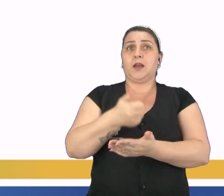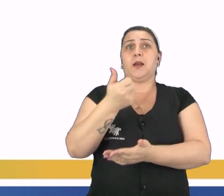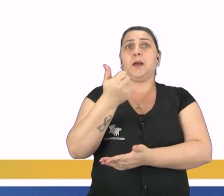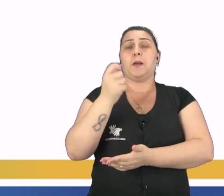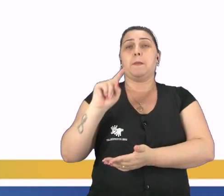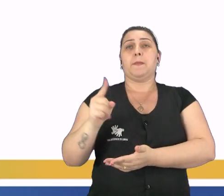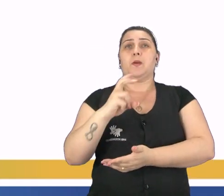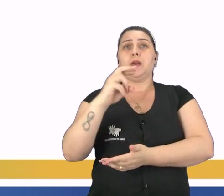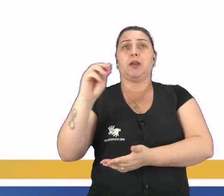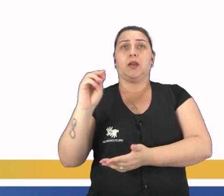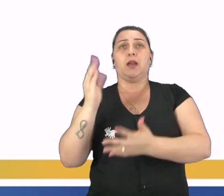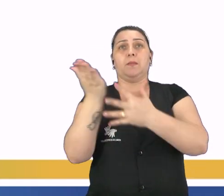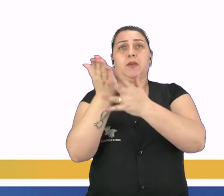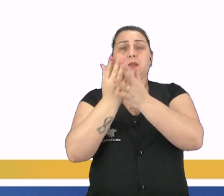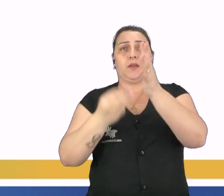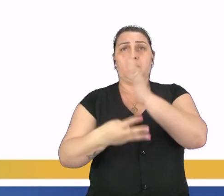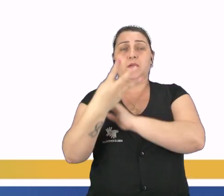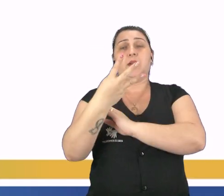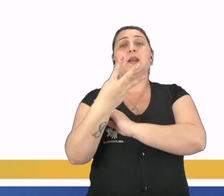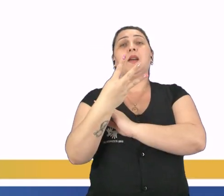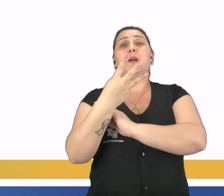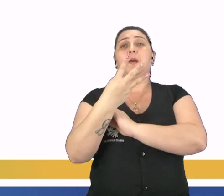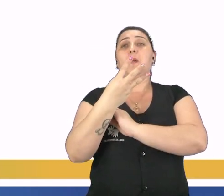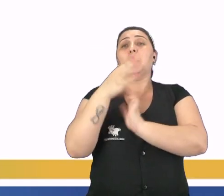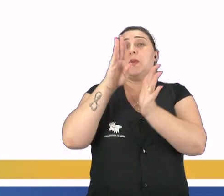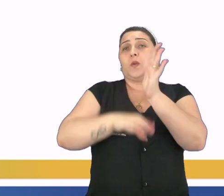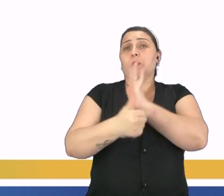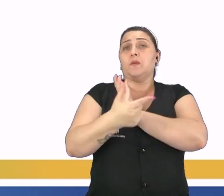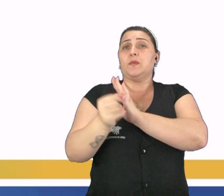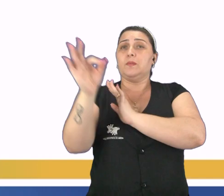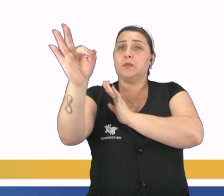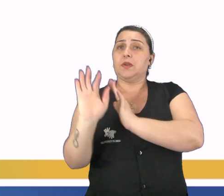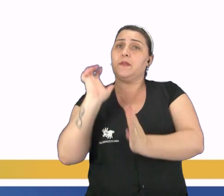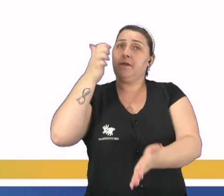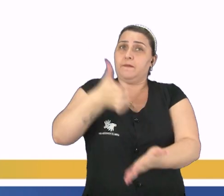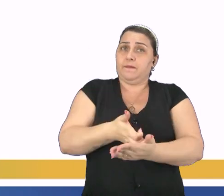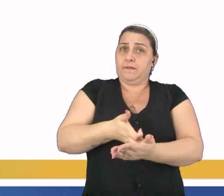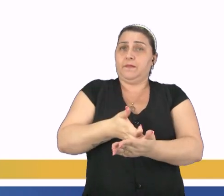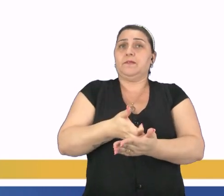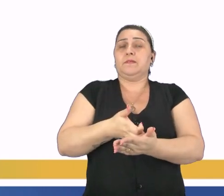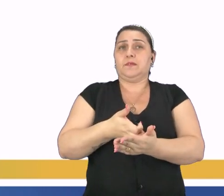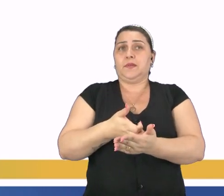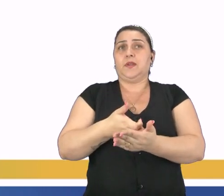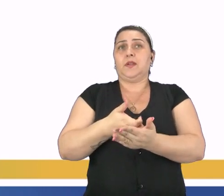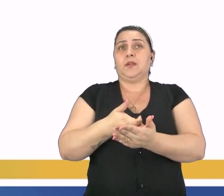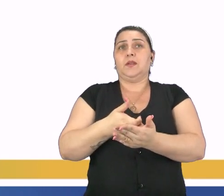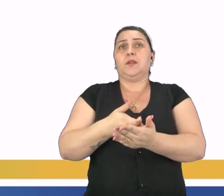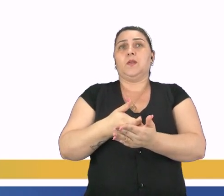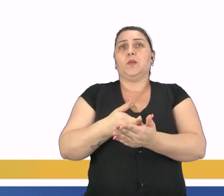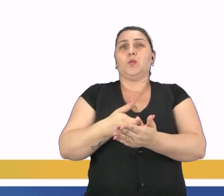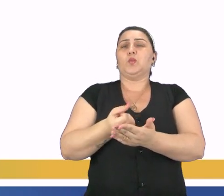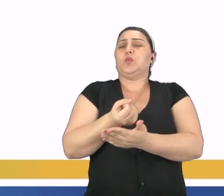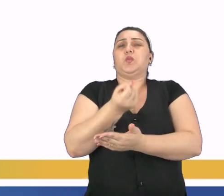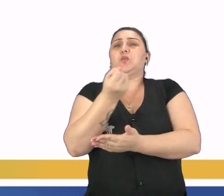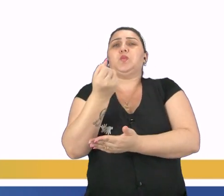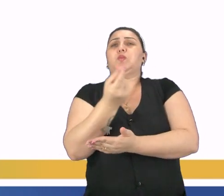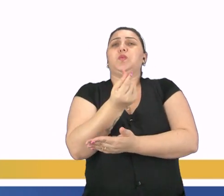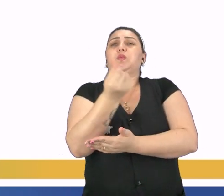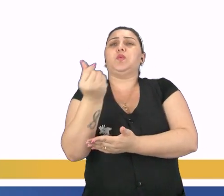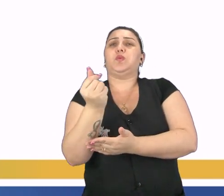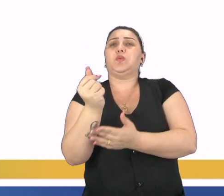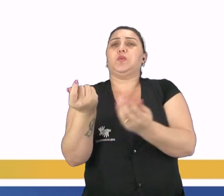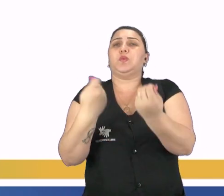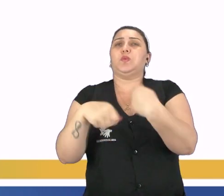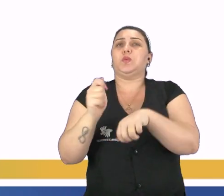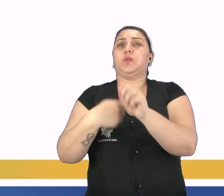3 vezes ou optar por um desconto de 20% à vista. Neste caso, para o pagamento à vista, de quanto será a